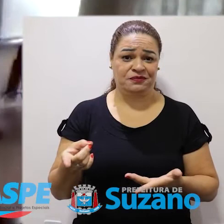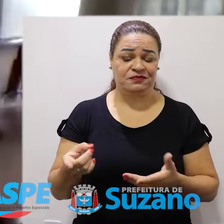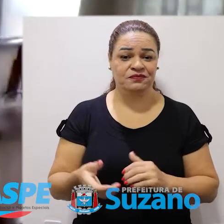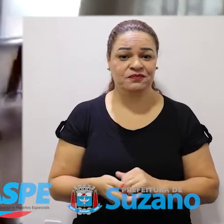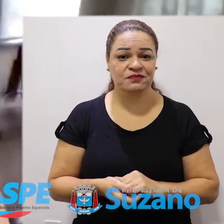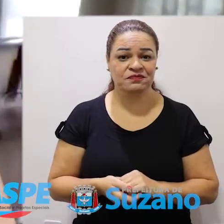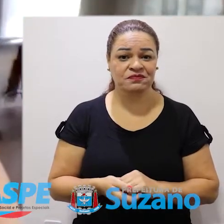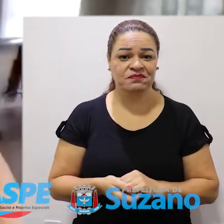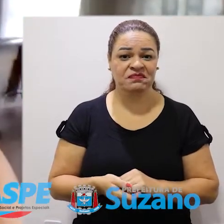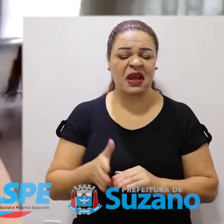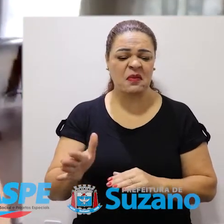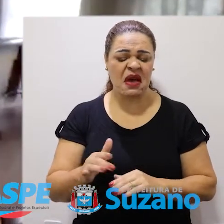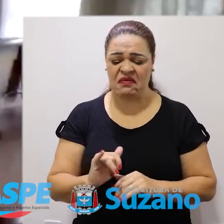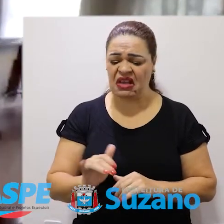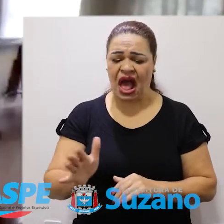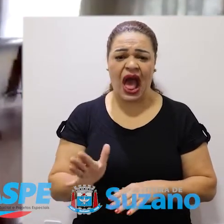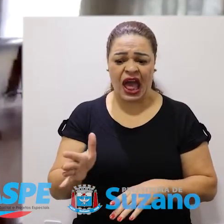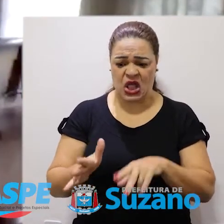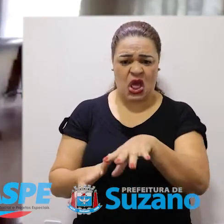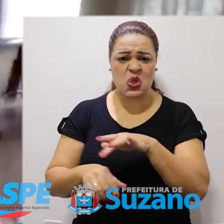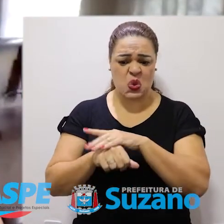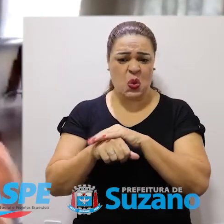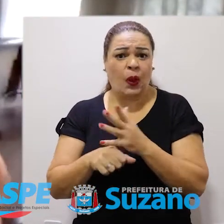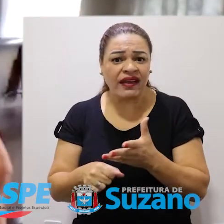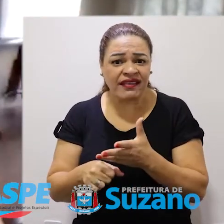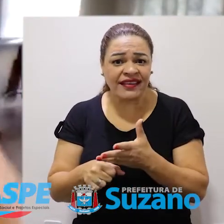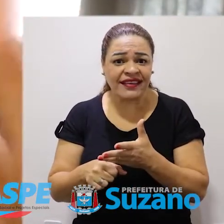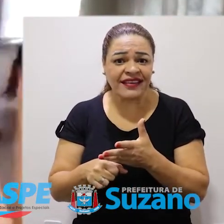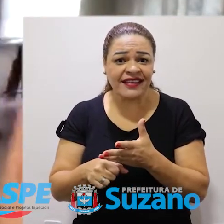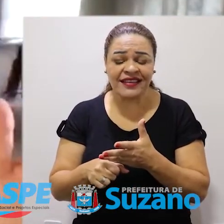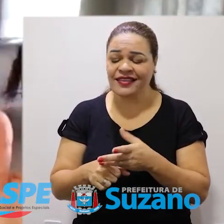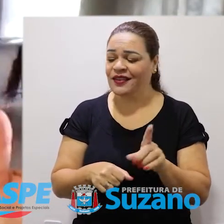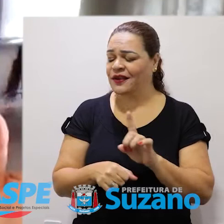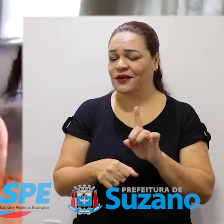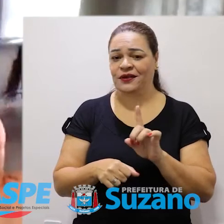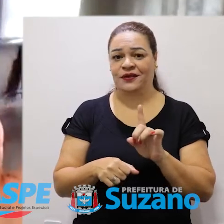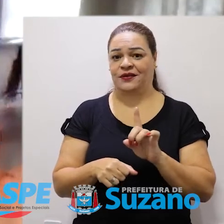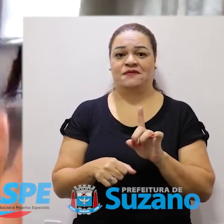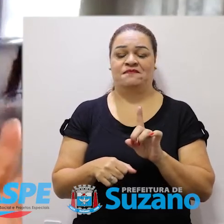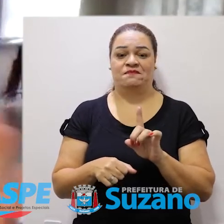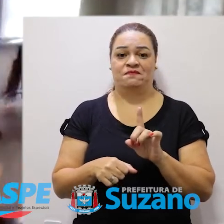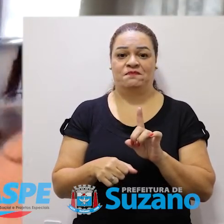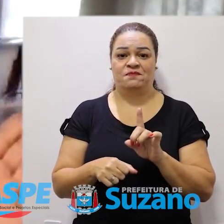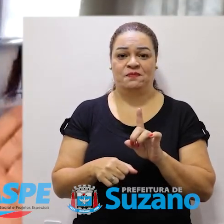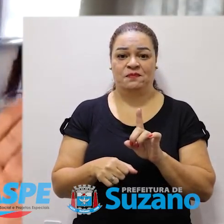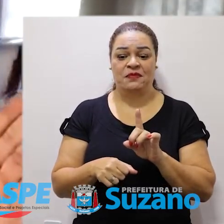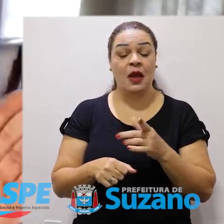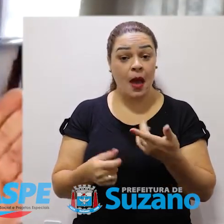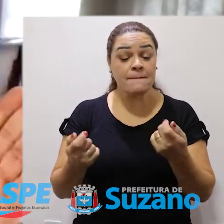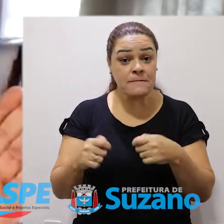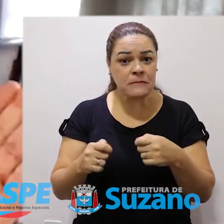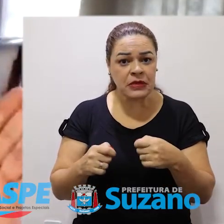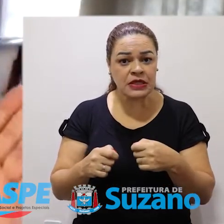de ver minha colinha, né? De clínico patológica, é que a gente não precisa verificar isso sobre esse